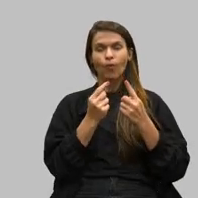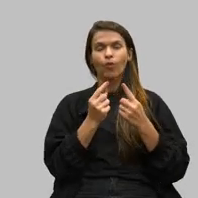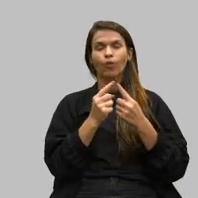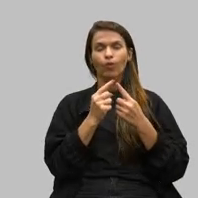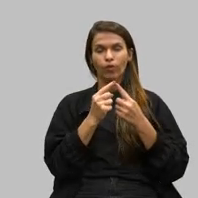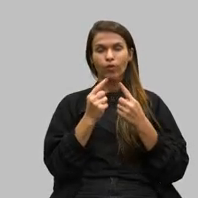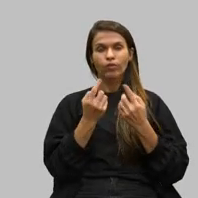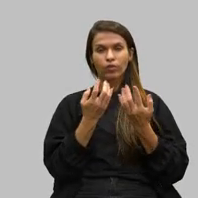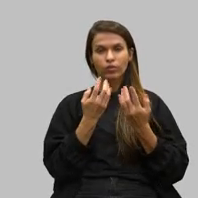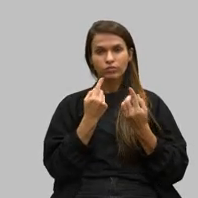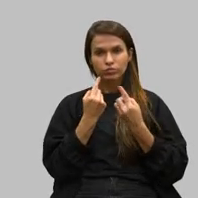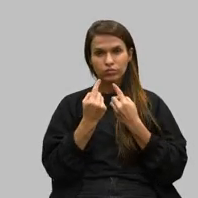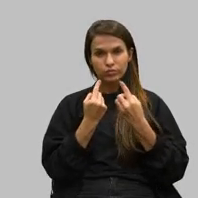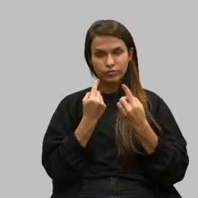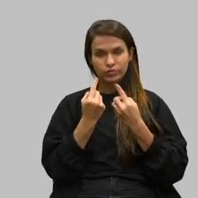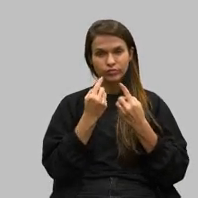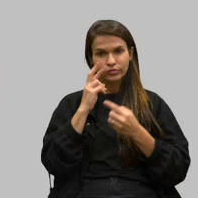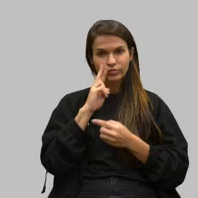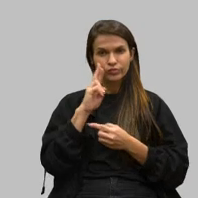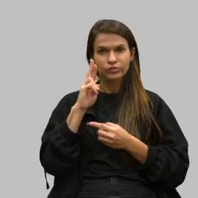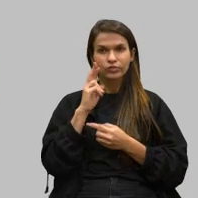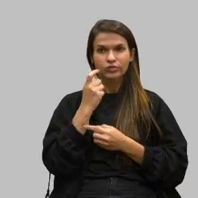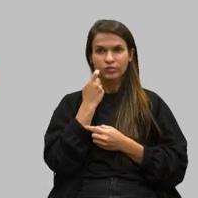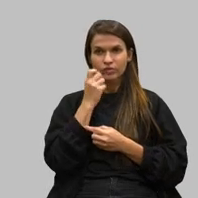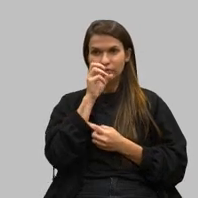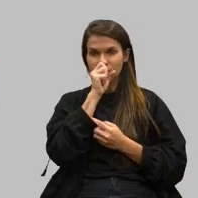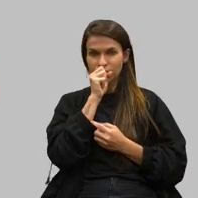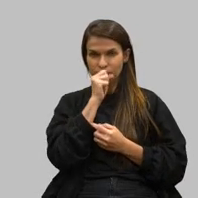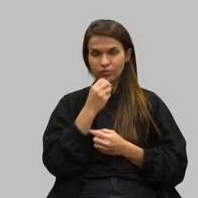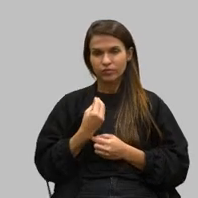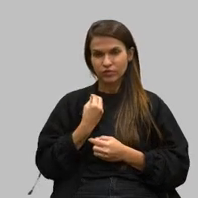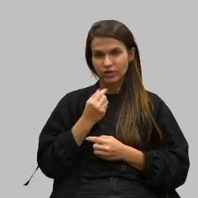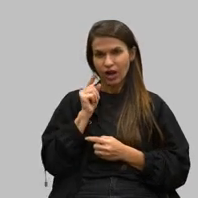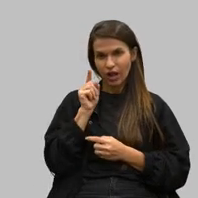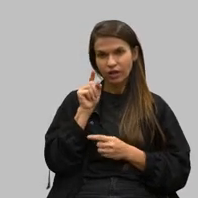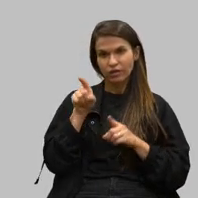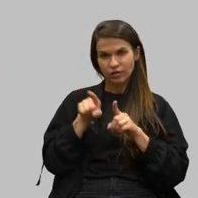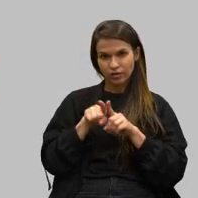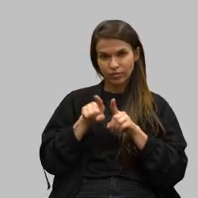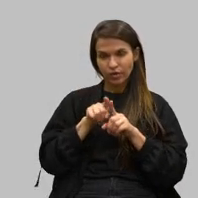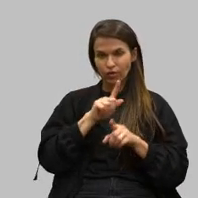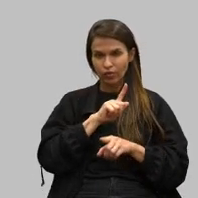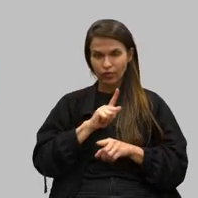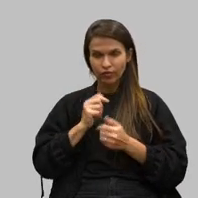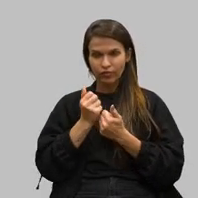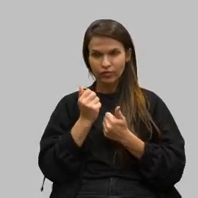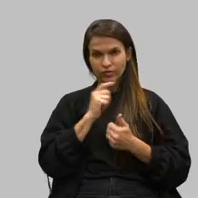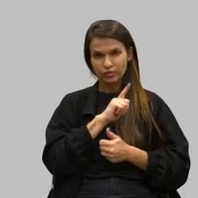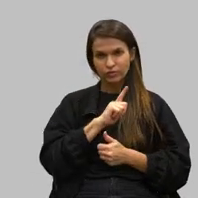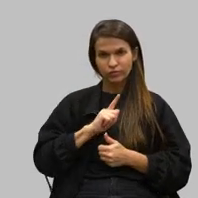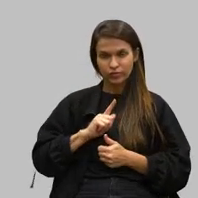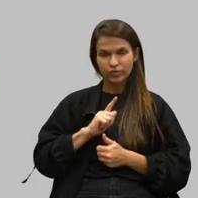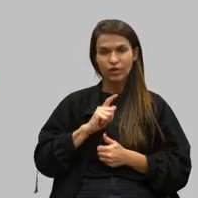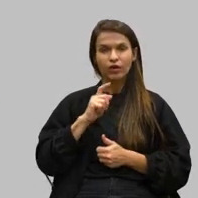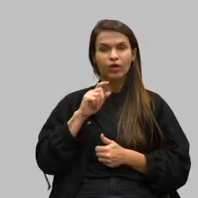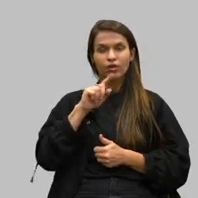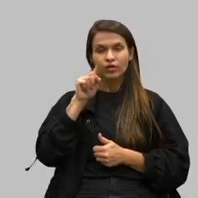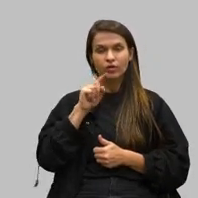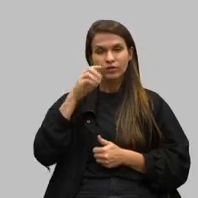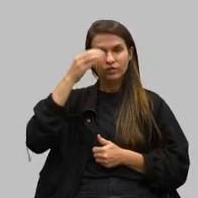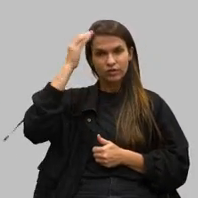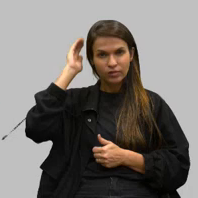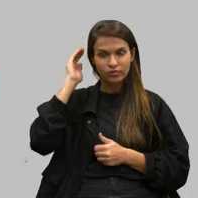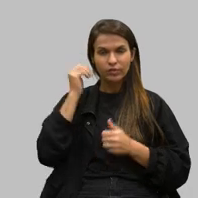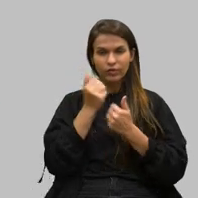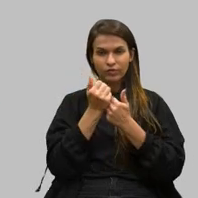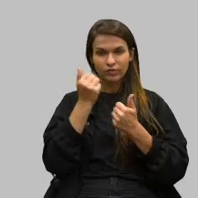inclusive, na sexta-feira, sábado, o vai estar lá também, com o nosso governador e o vice-governador, com o governador Zema, com o vice-governador Matheus,